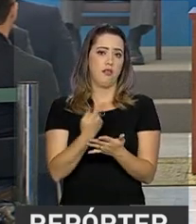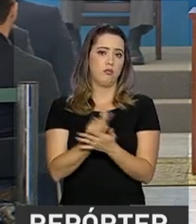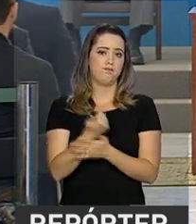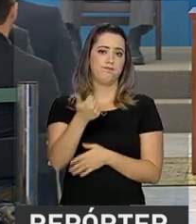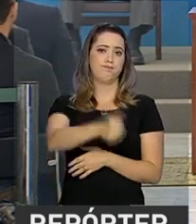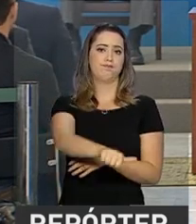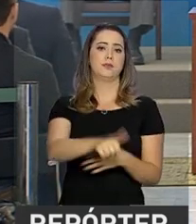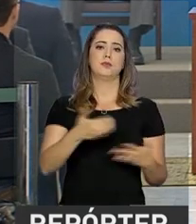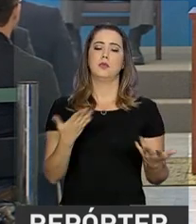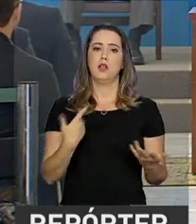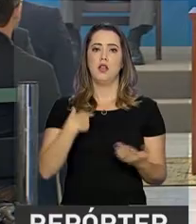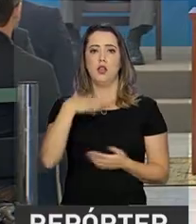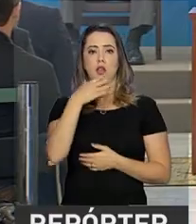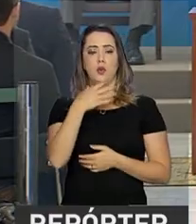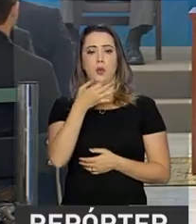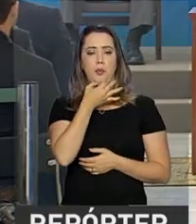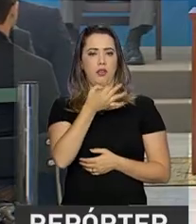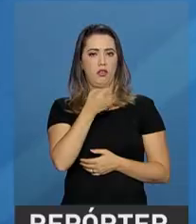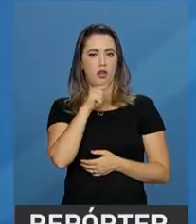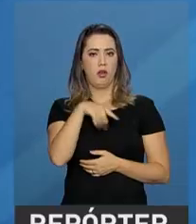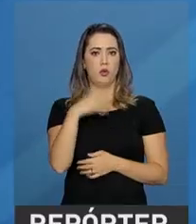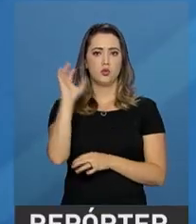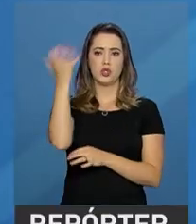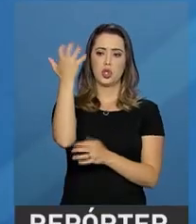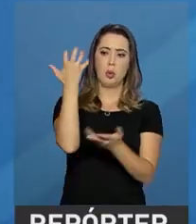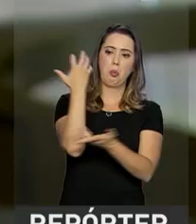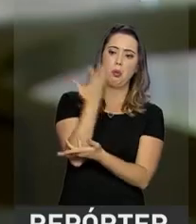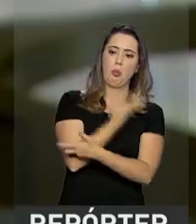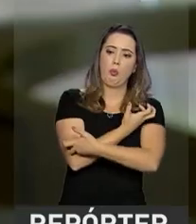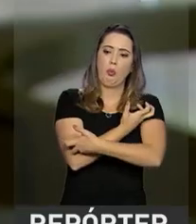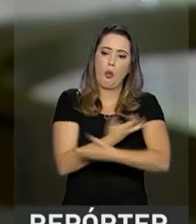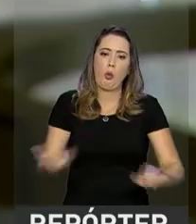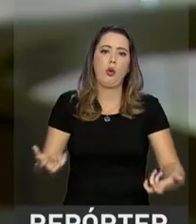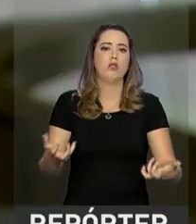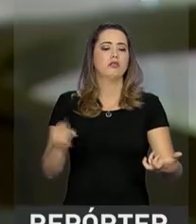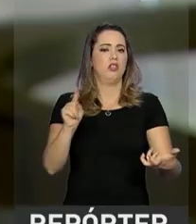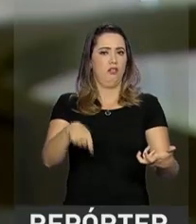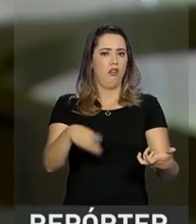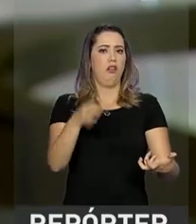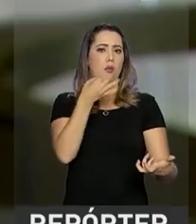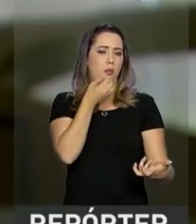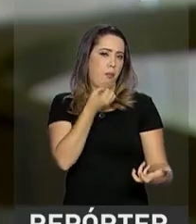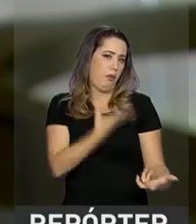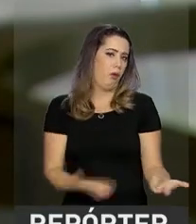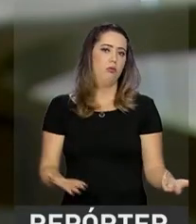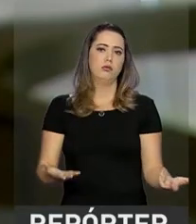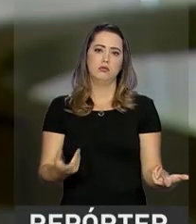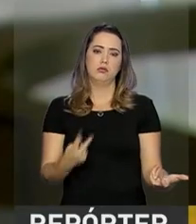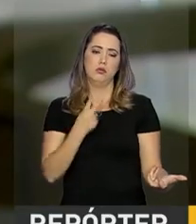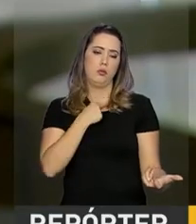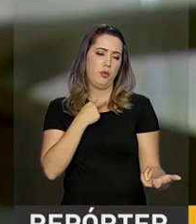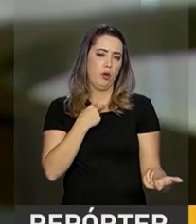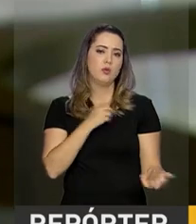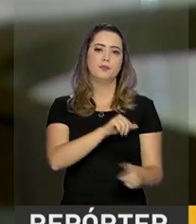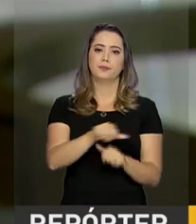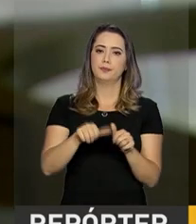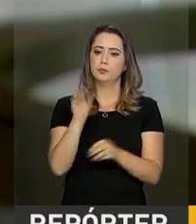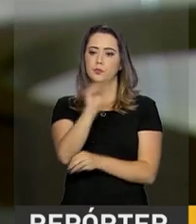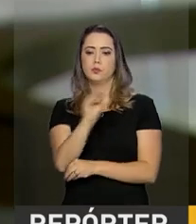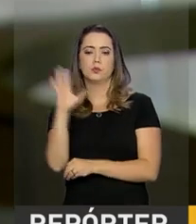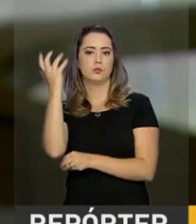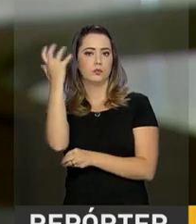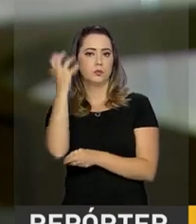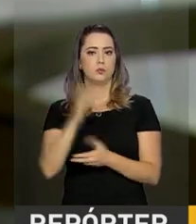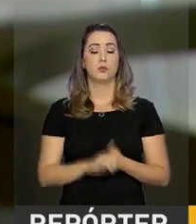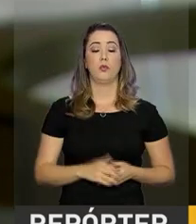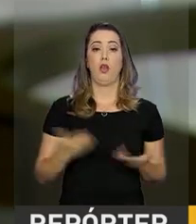achar que a degradação é um caminho que se justifica entre as novidades está a previsão de projetos para aproveitamento de